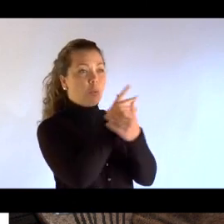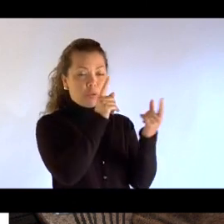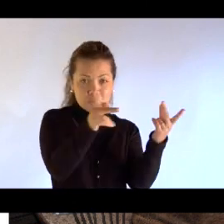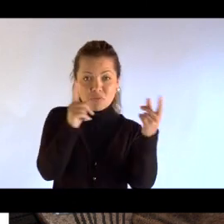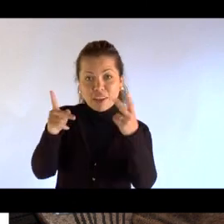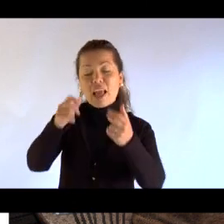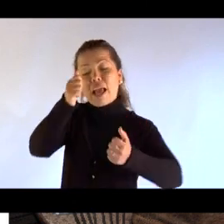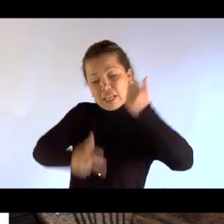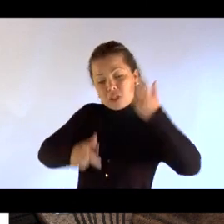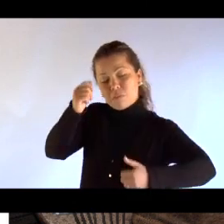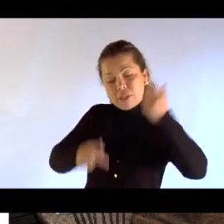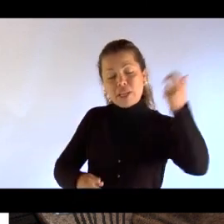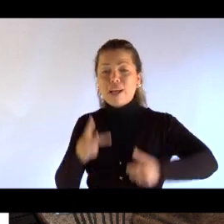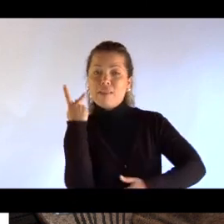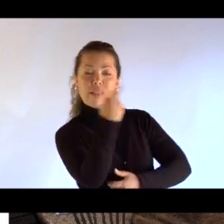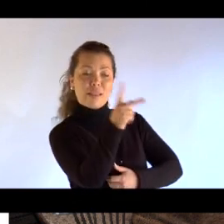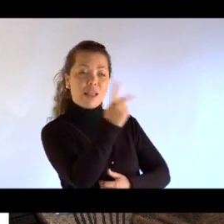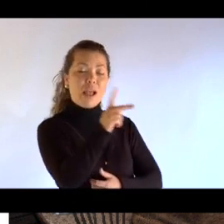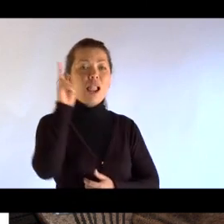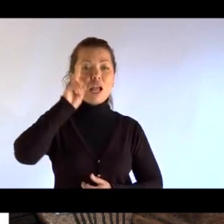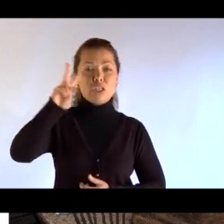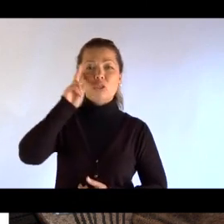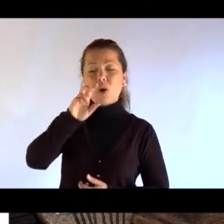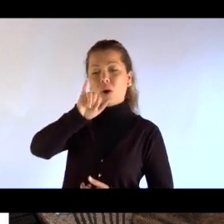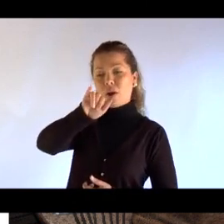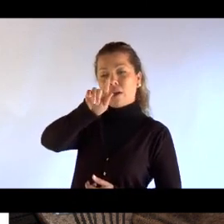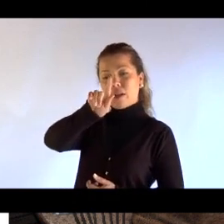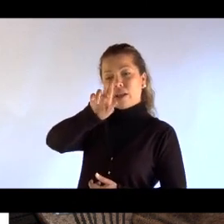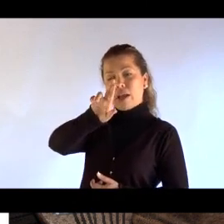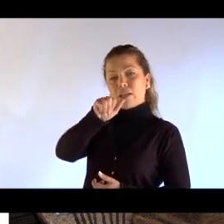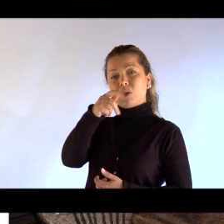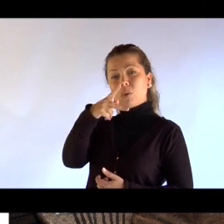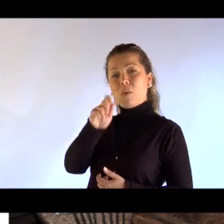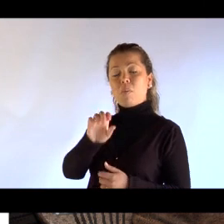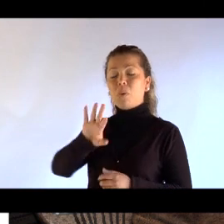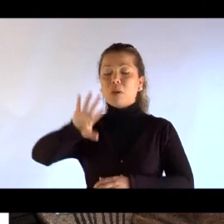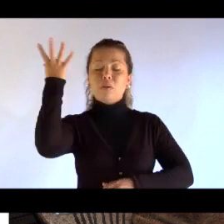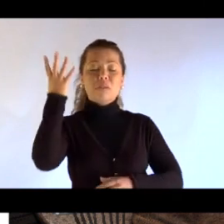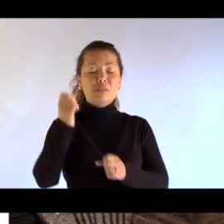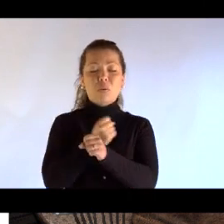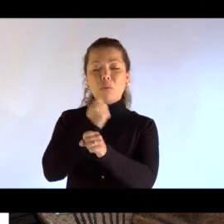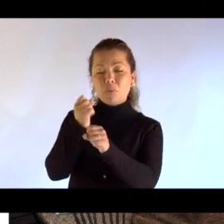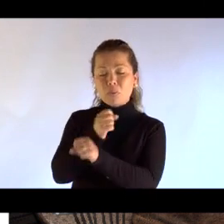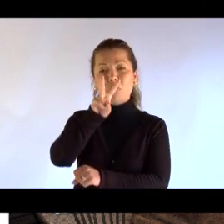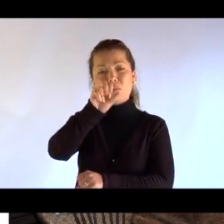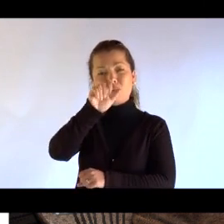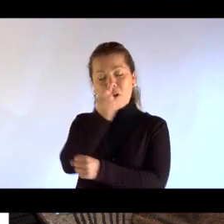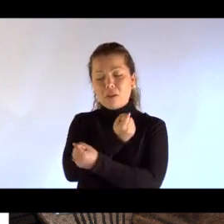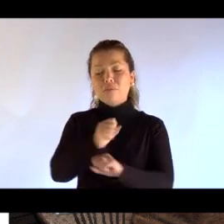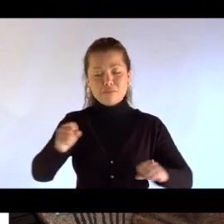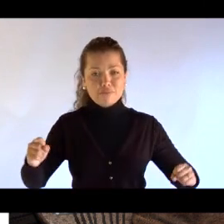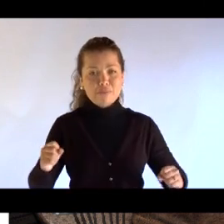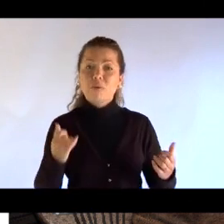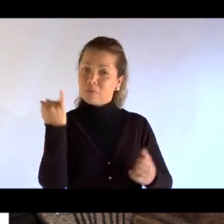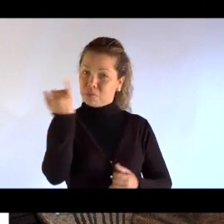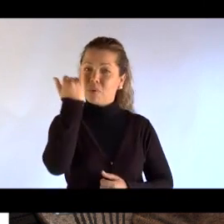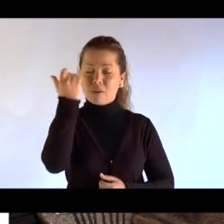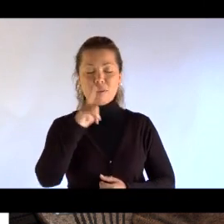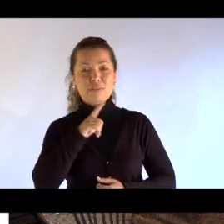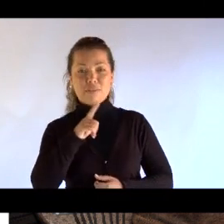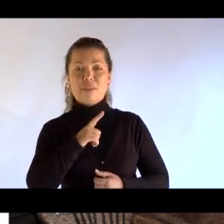Experimentar a manjubinha frita e o casadinho de manjuba é experimentar também parte dessa história. Já a moqueca de manjuba, para